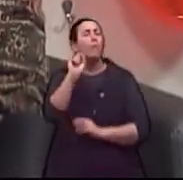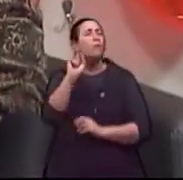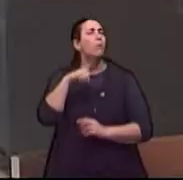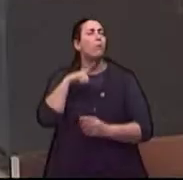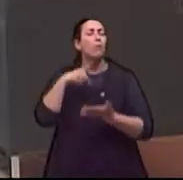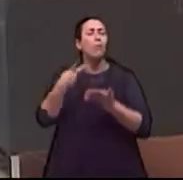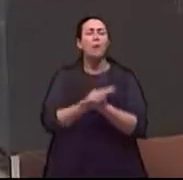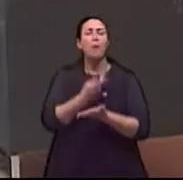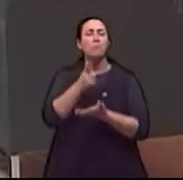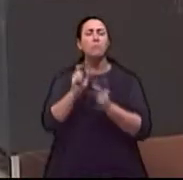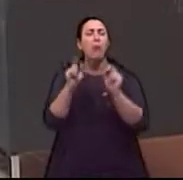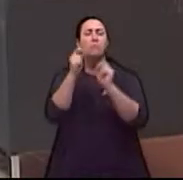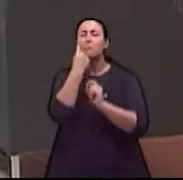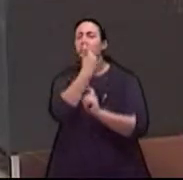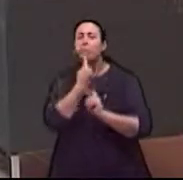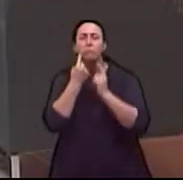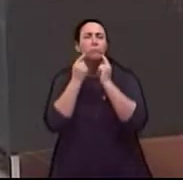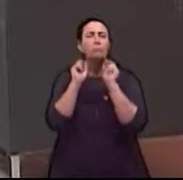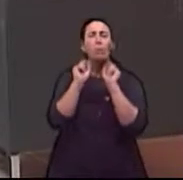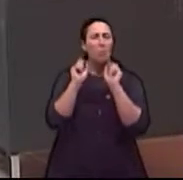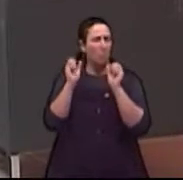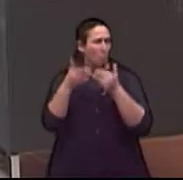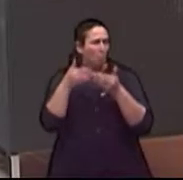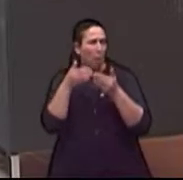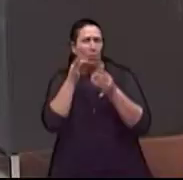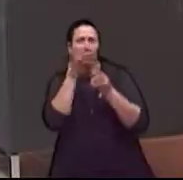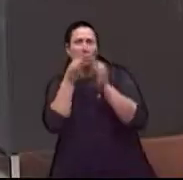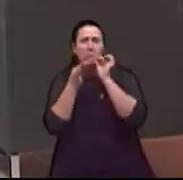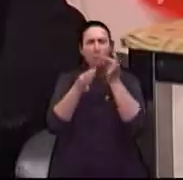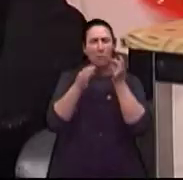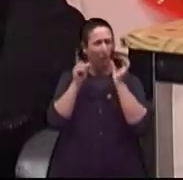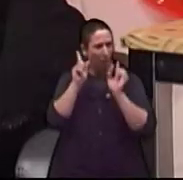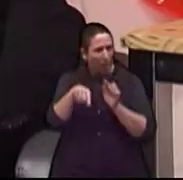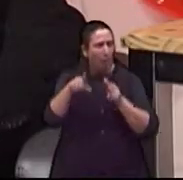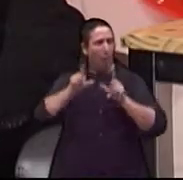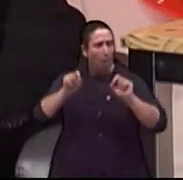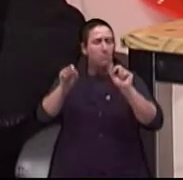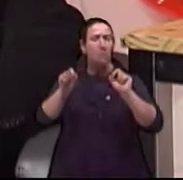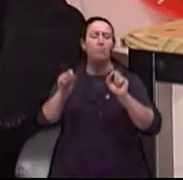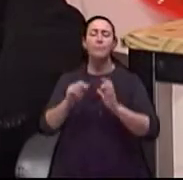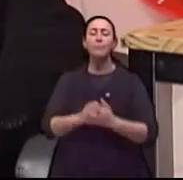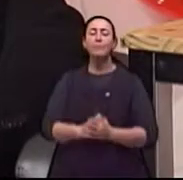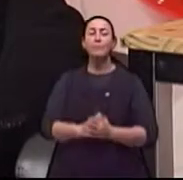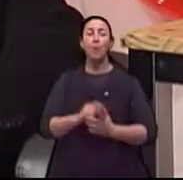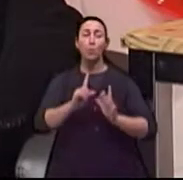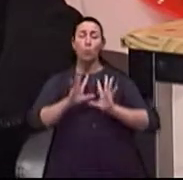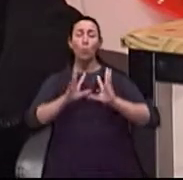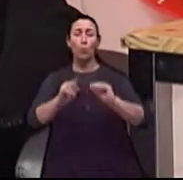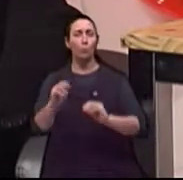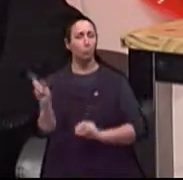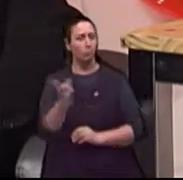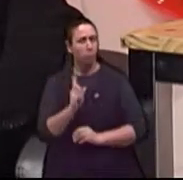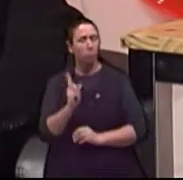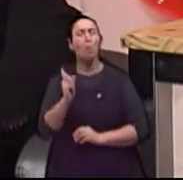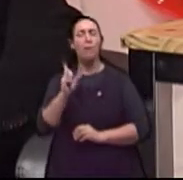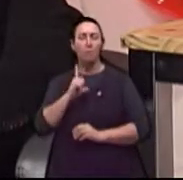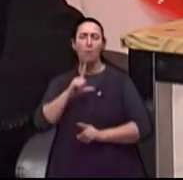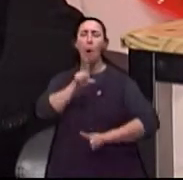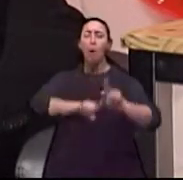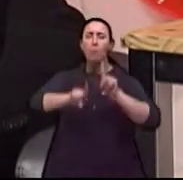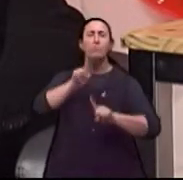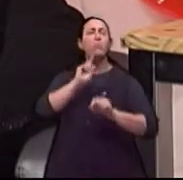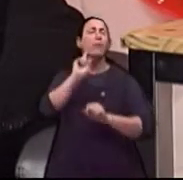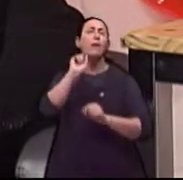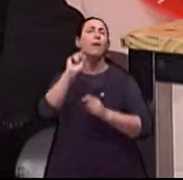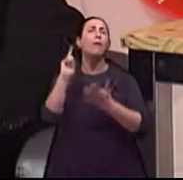lesão pode se tornar um câncer não é qualquer lesão mas pequenas lesões podem se tornar um câncer o câncer bucal normalmente